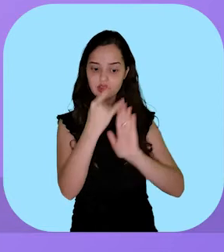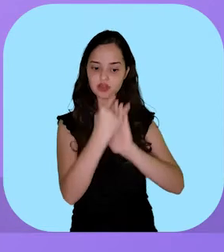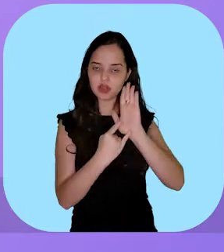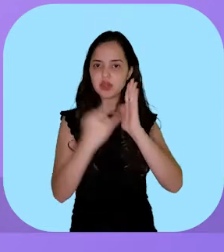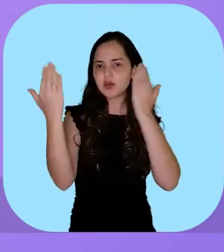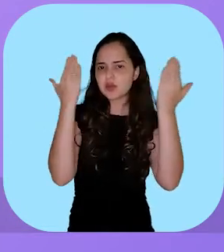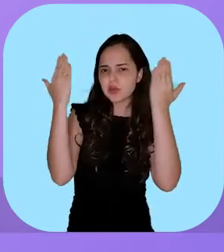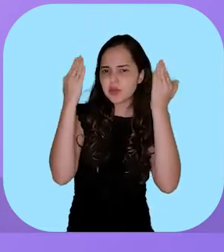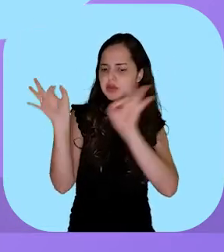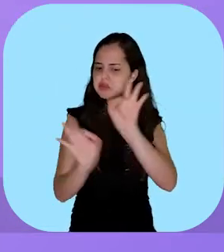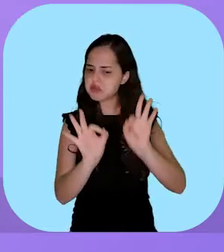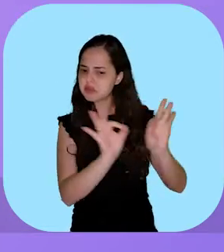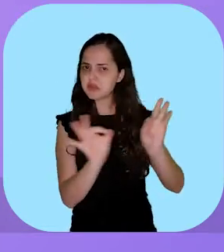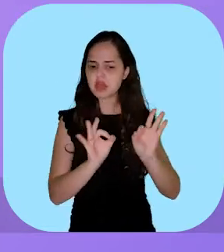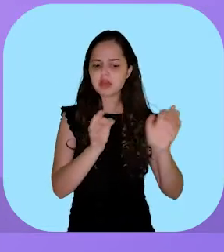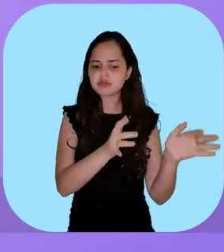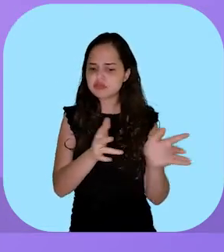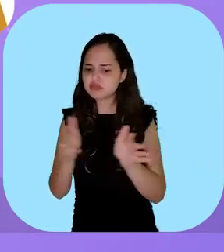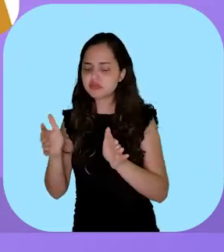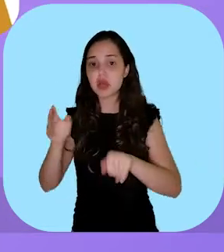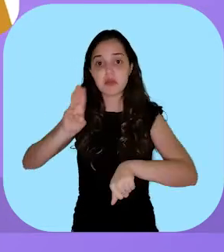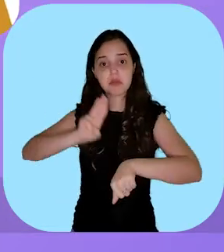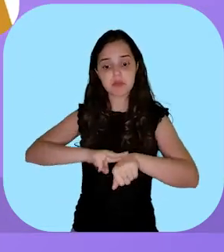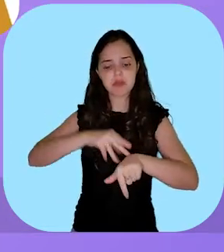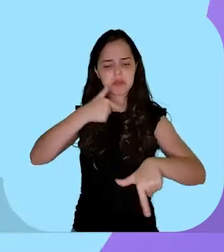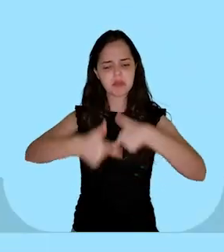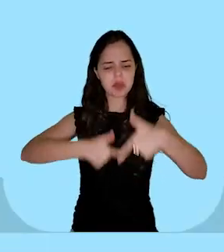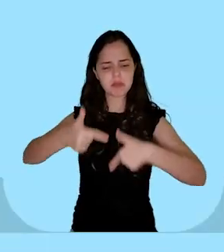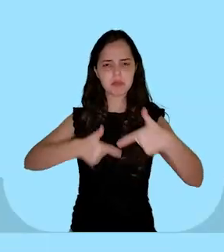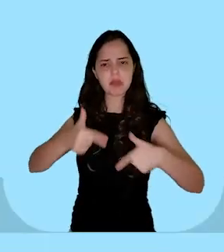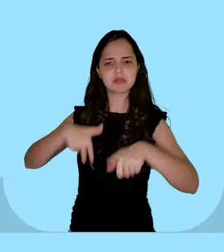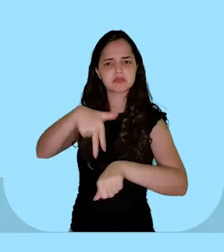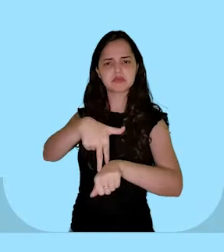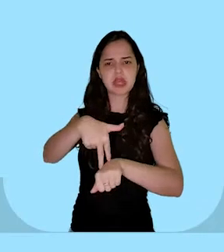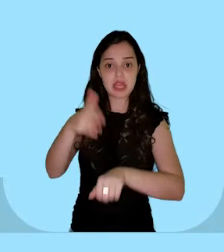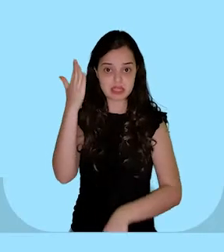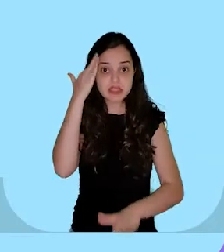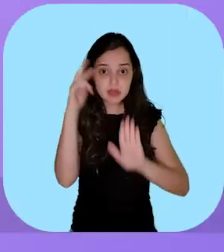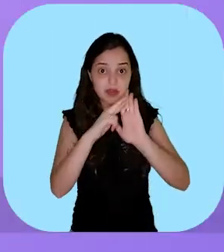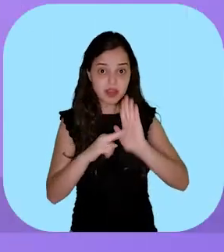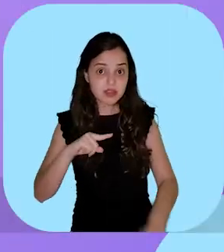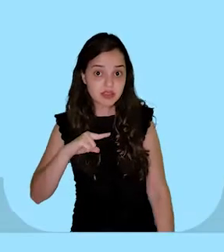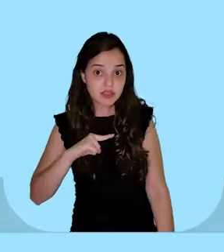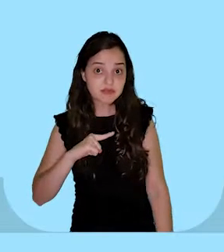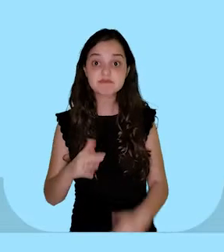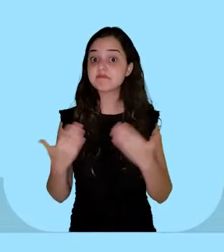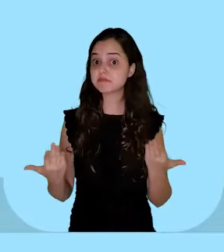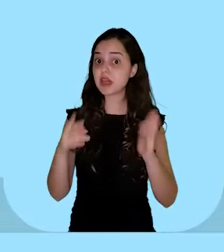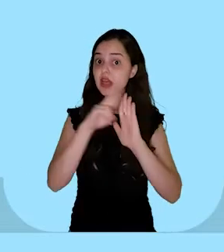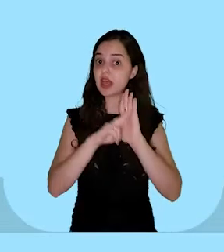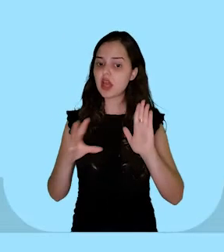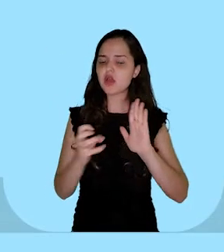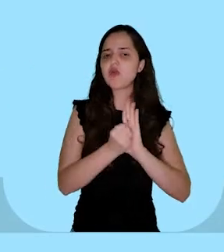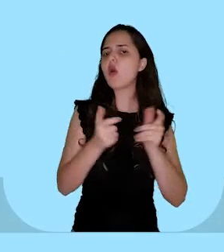para a elaboração de documentos produzidos por psicólogas e psicólogos em seu exercício profissional? Essas regras estão